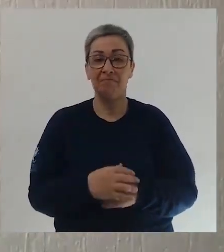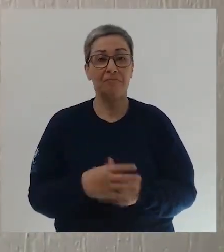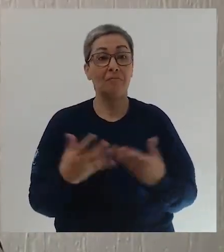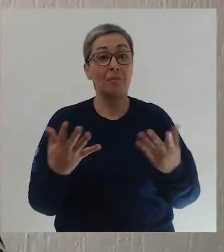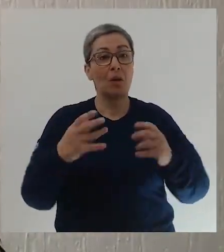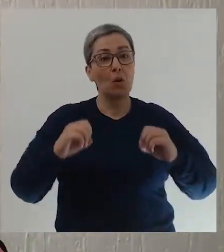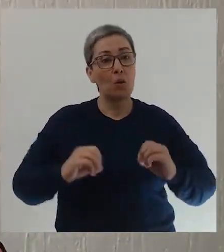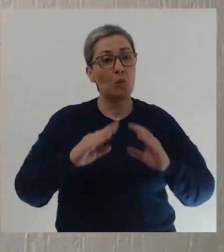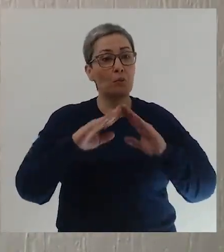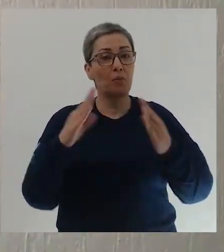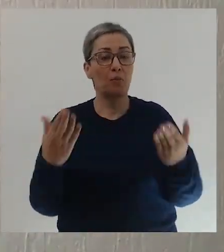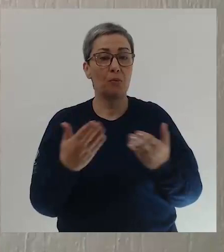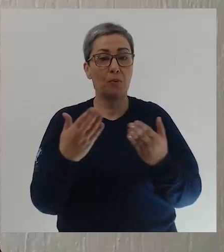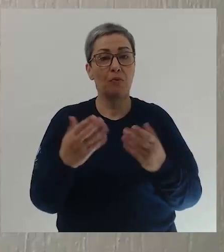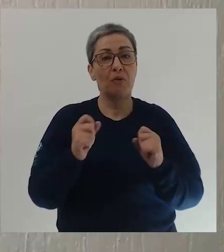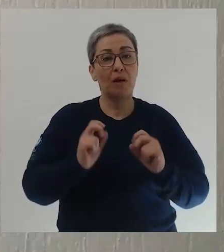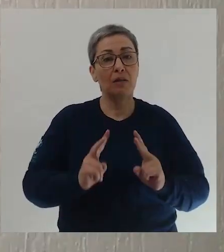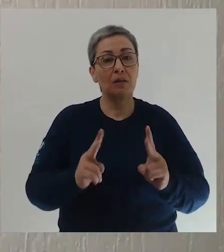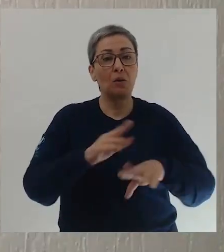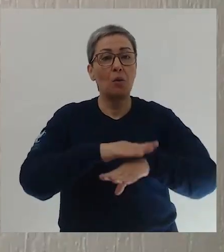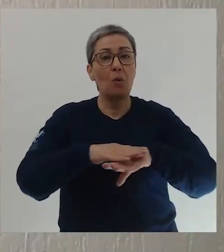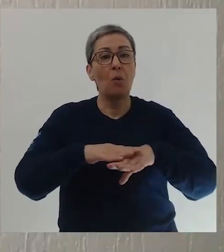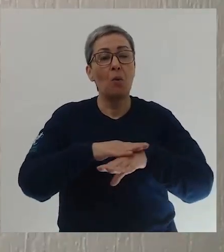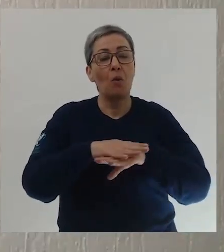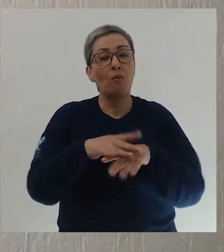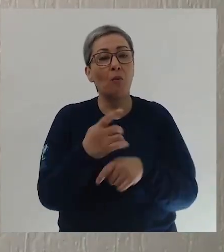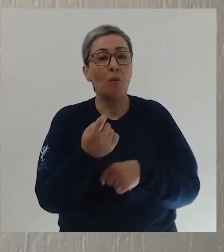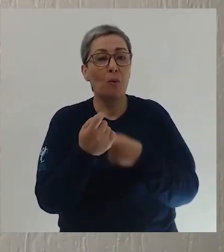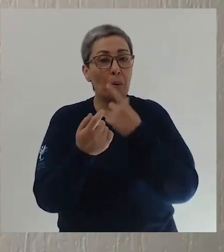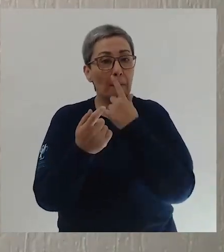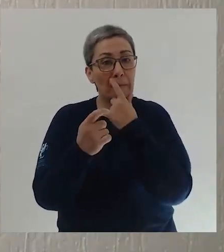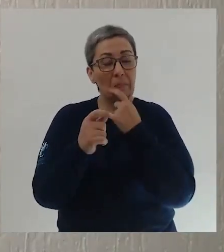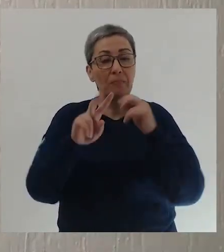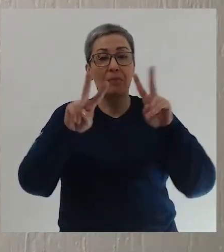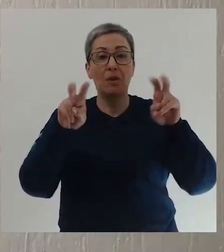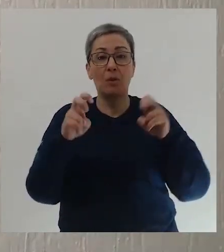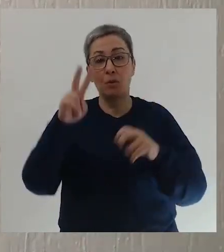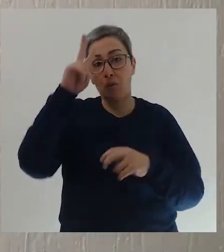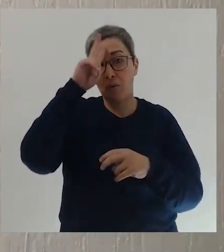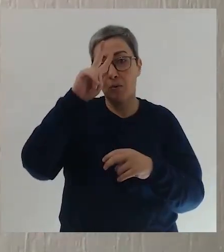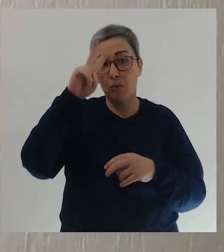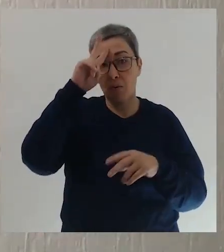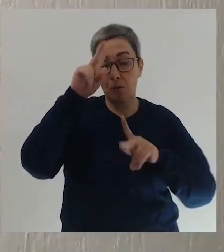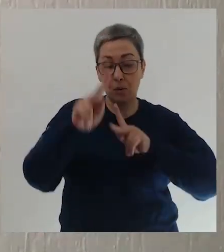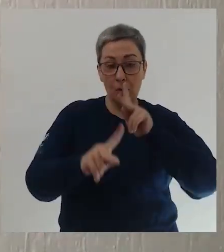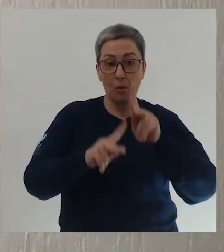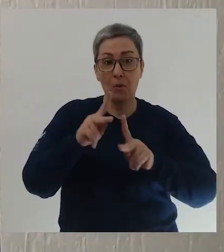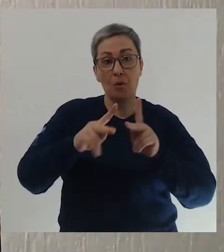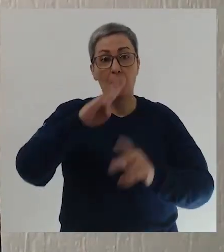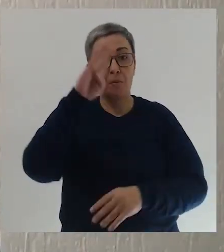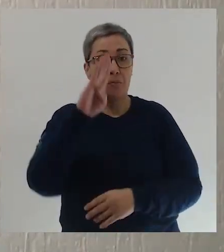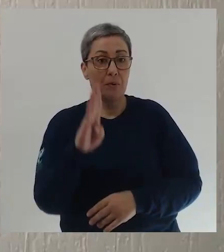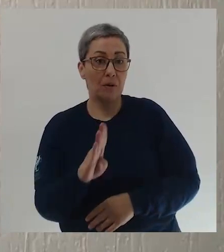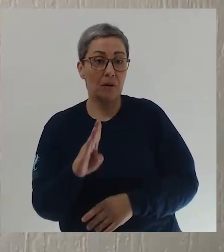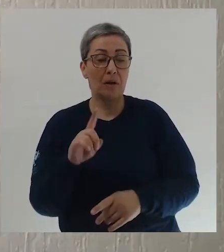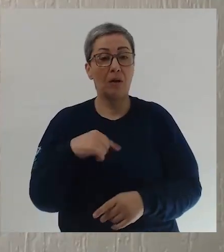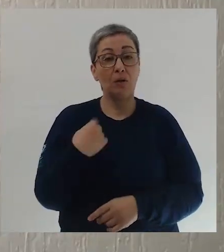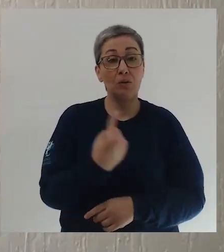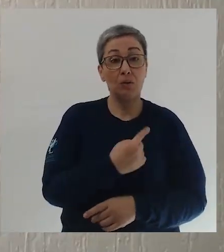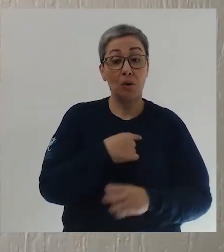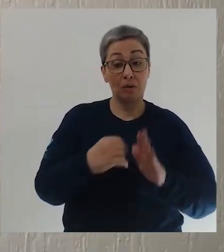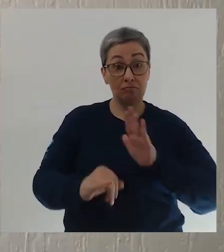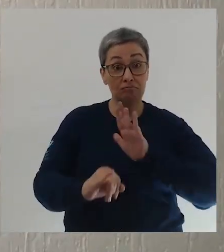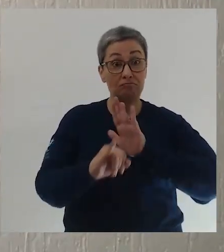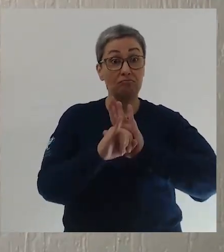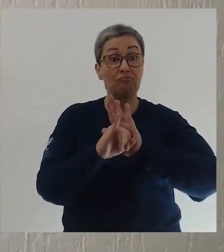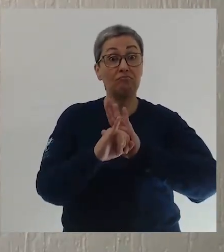né? No programa de hoje a gente vai conversar um pouco, né, sobre a história do povo brasileiro, sobre